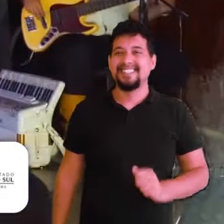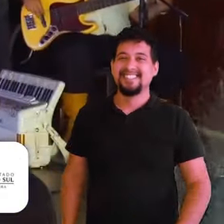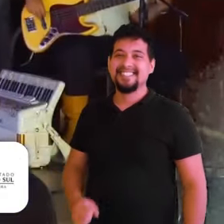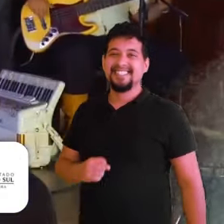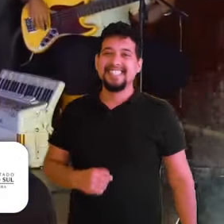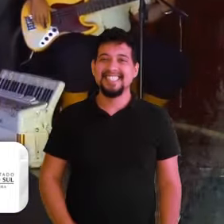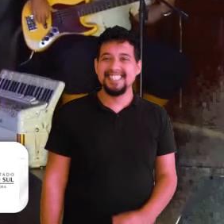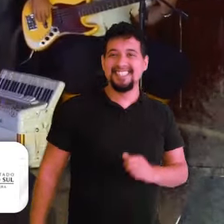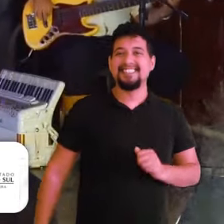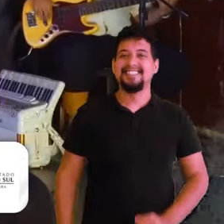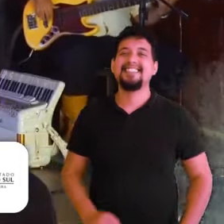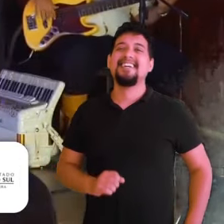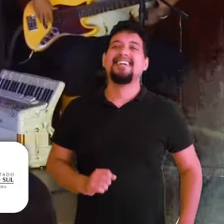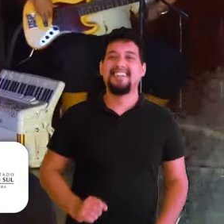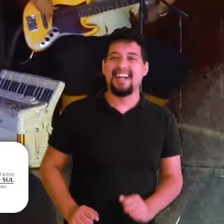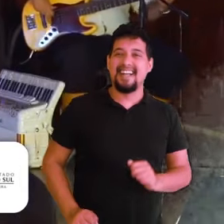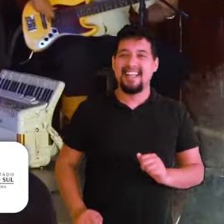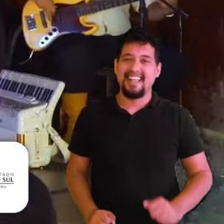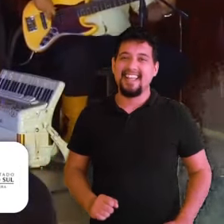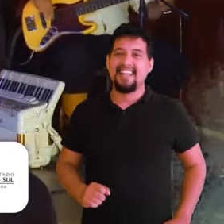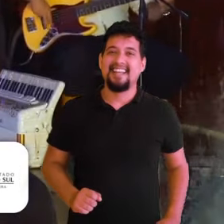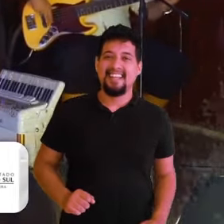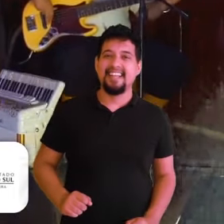tocar. O pedal do Johnny.